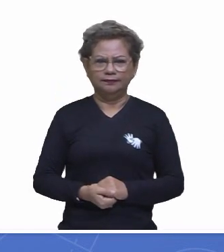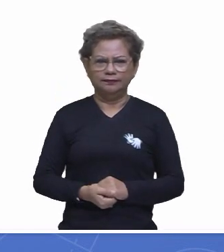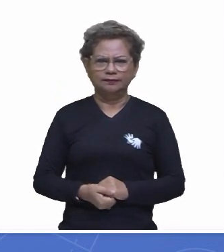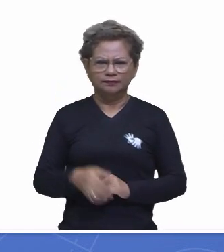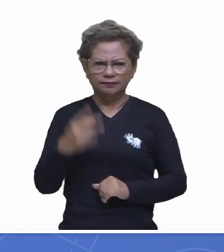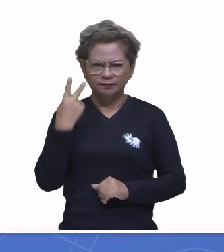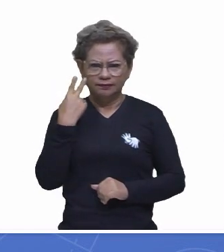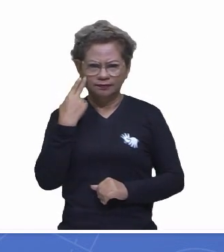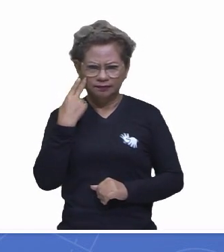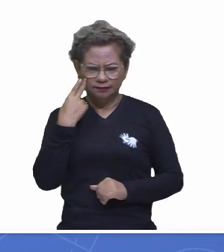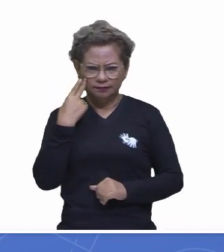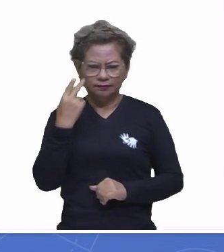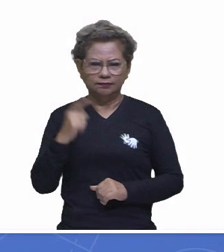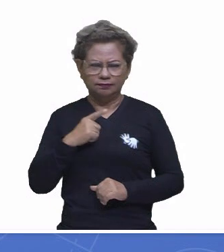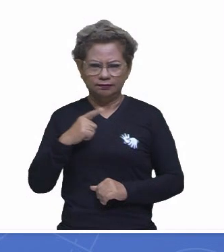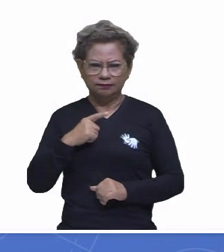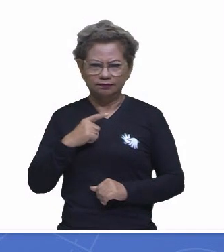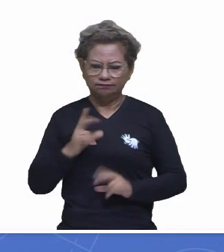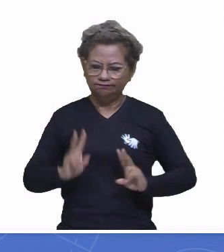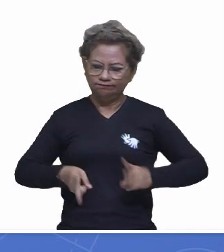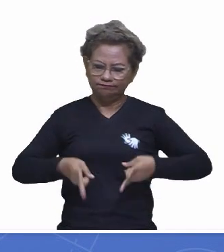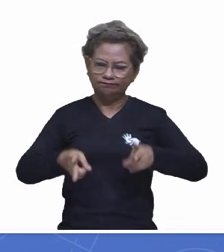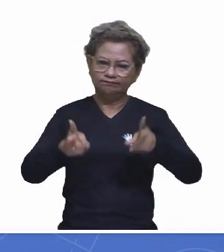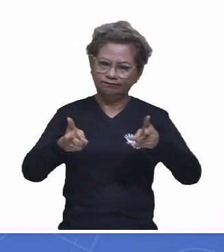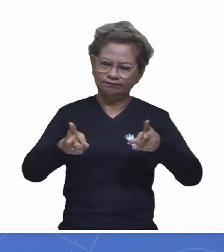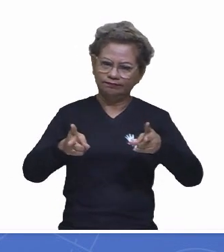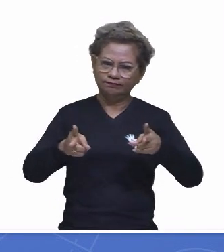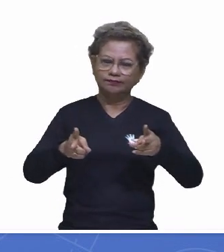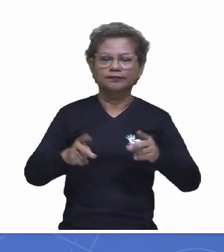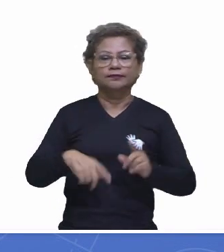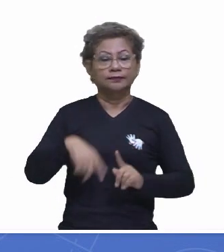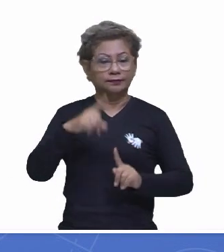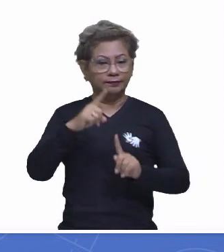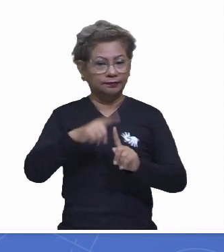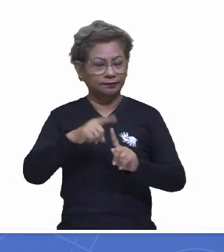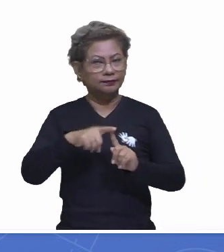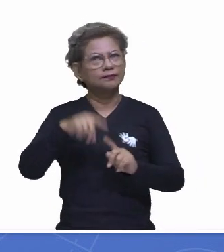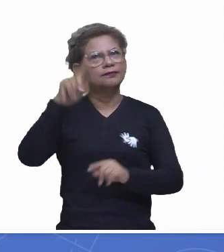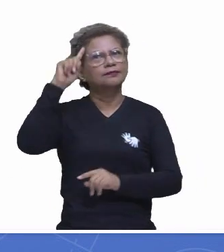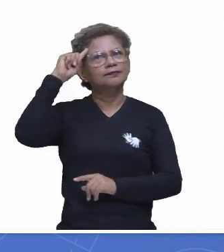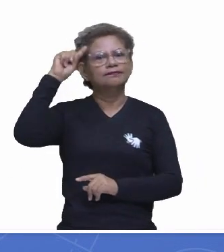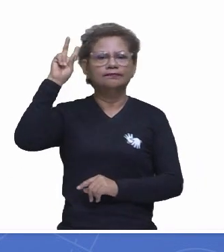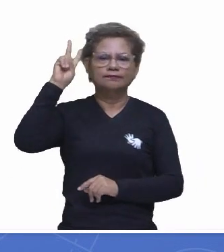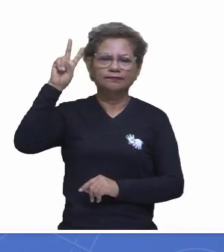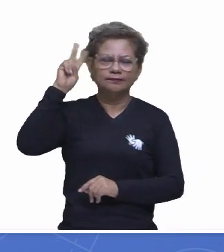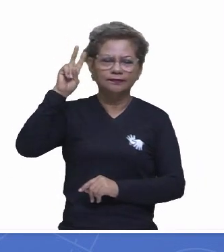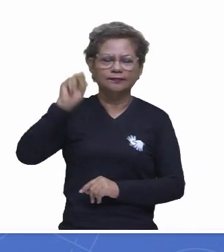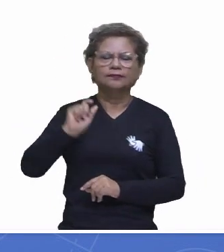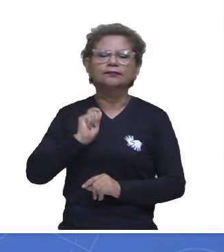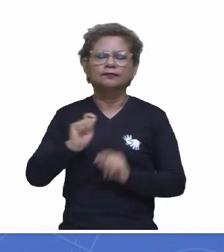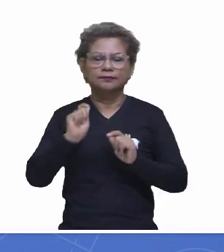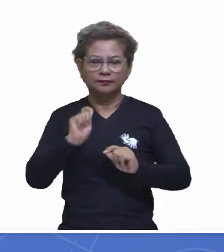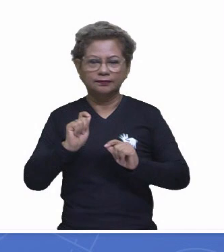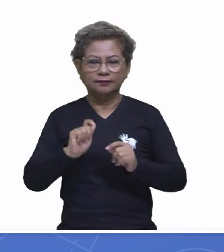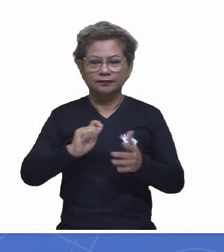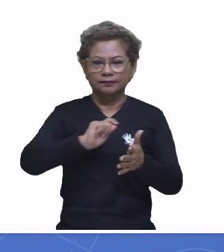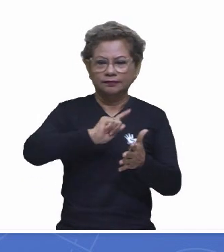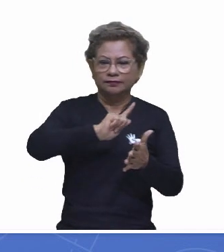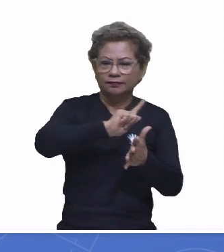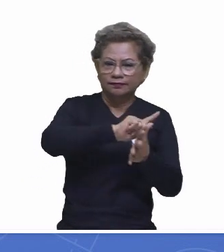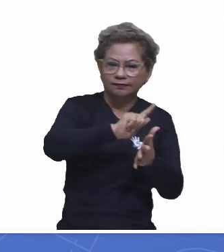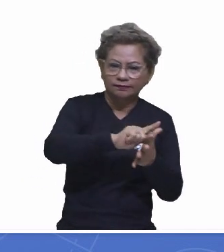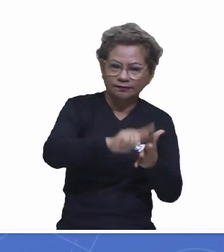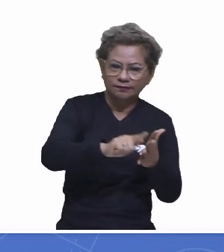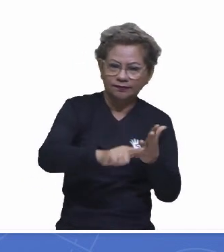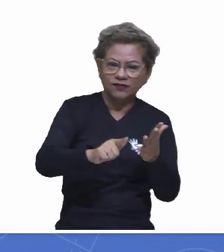coexistirem sequências tipológicas. Quando falamos tipológica, gente, lembre, em o mesmo gênero textual. Quais são os